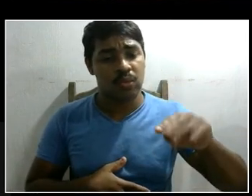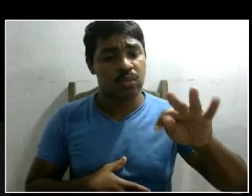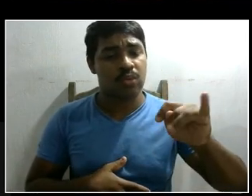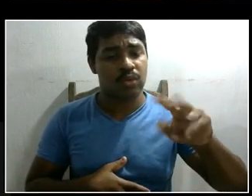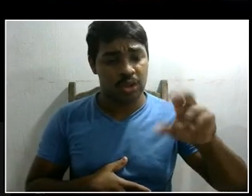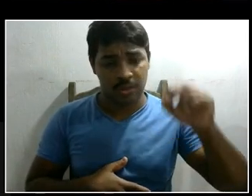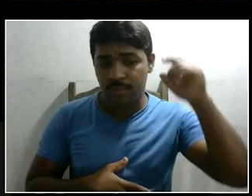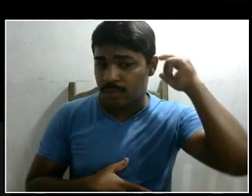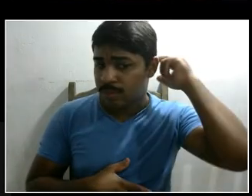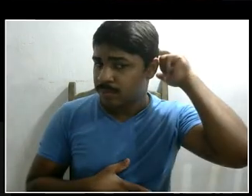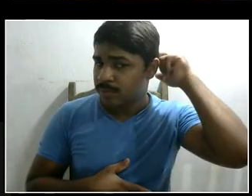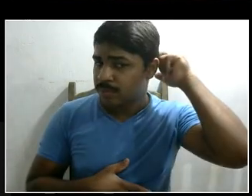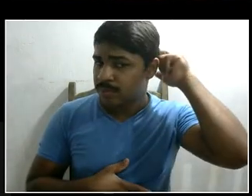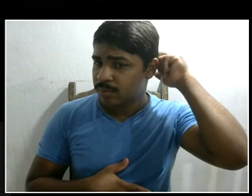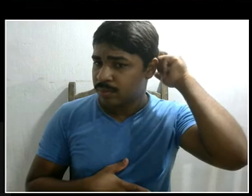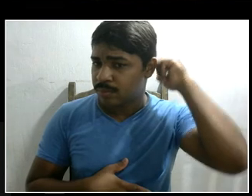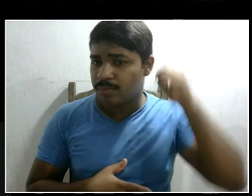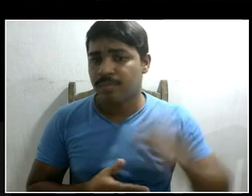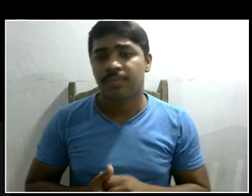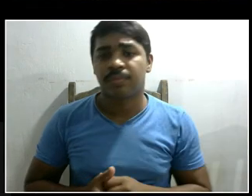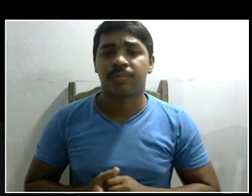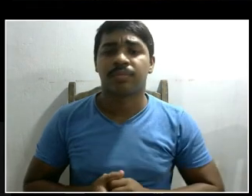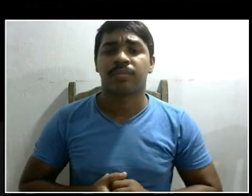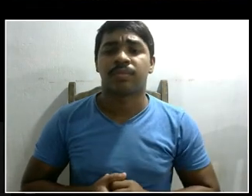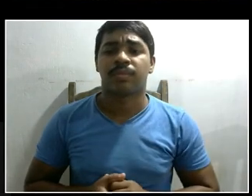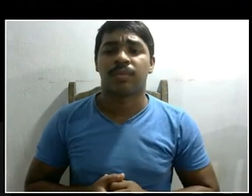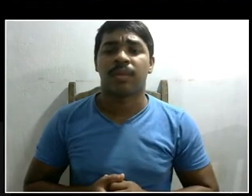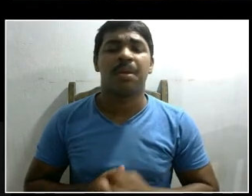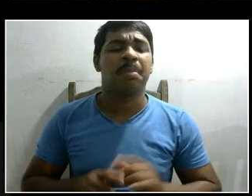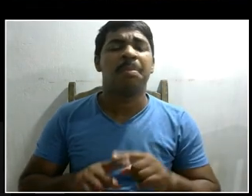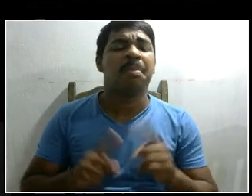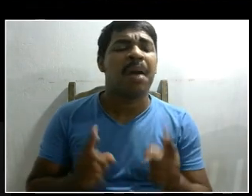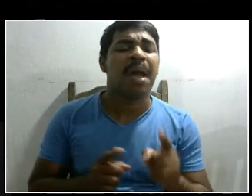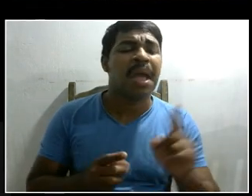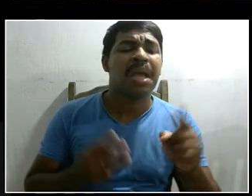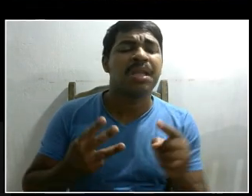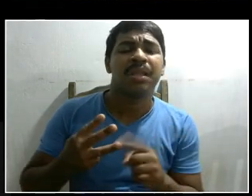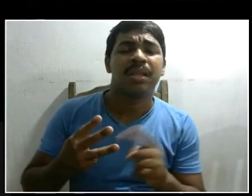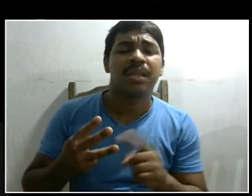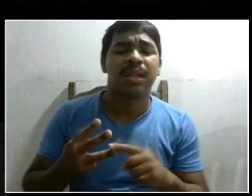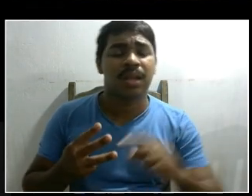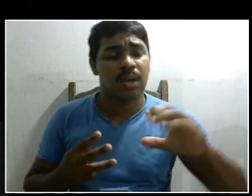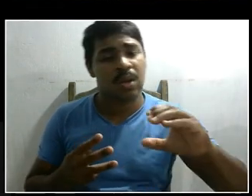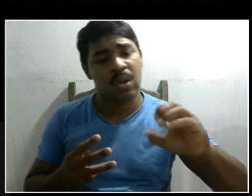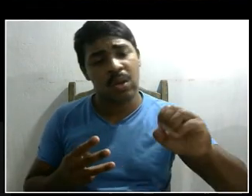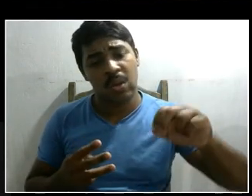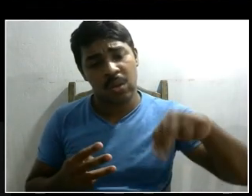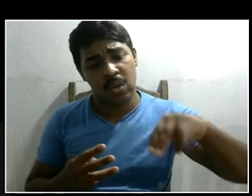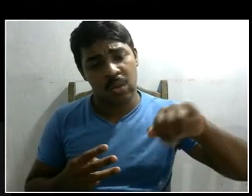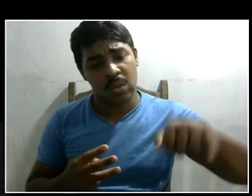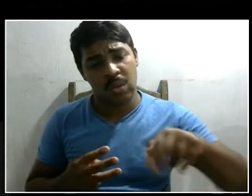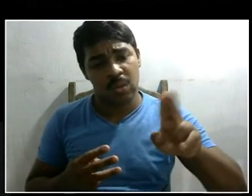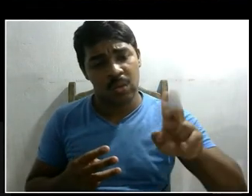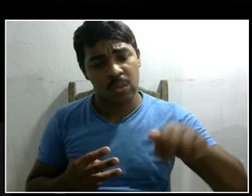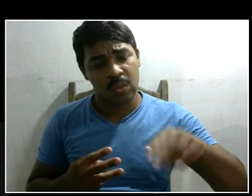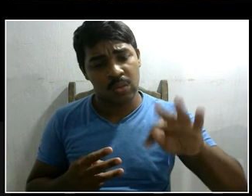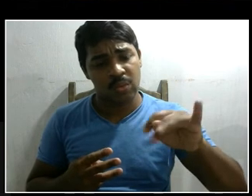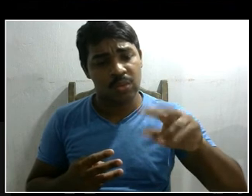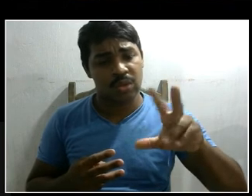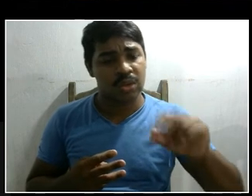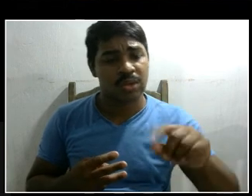temos o tecido conjuntivo. Qual que é a principal característica dele? Ele tem muita substância